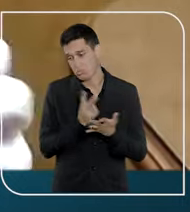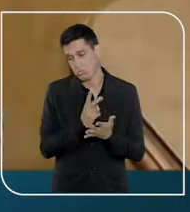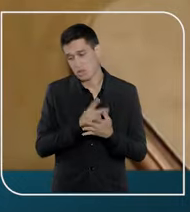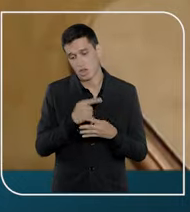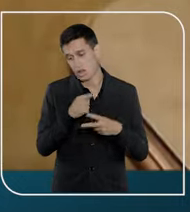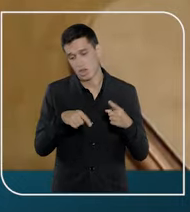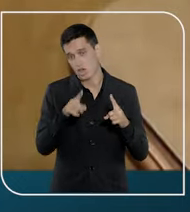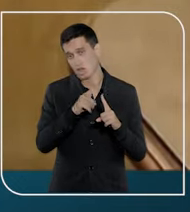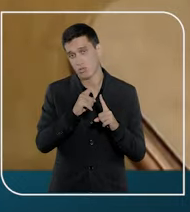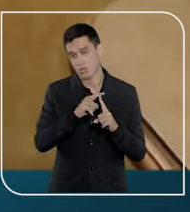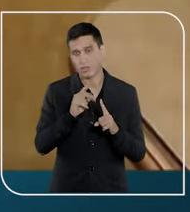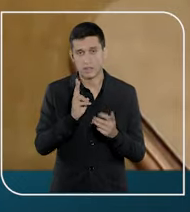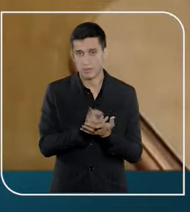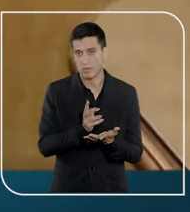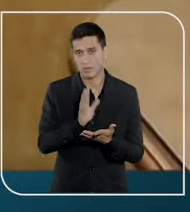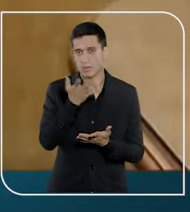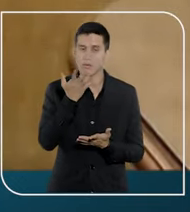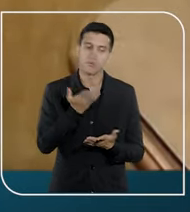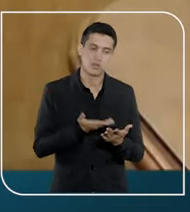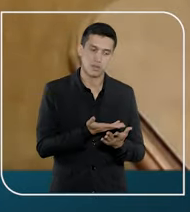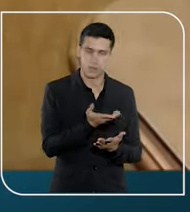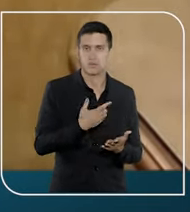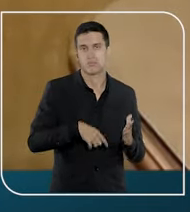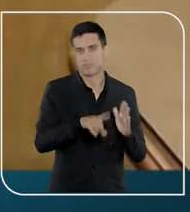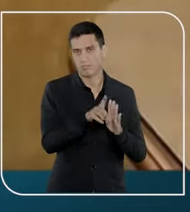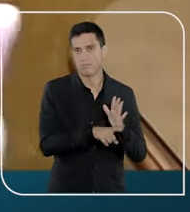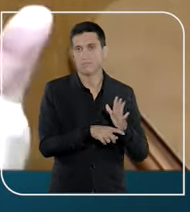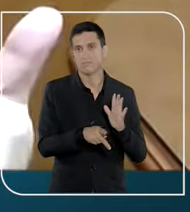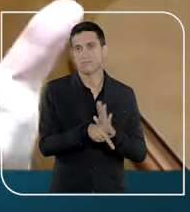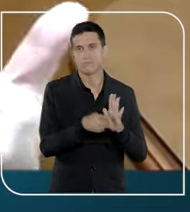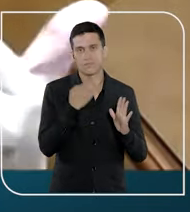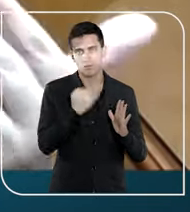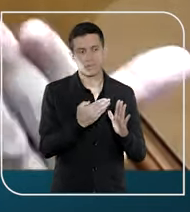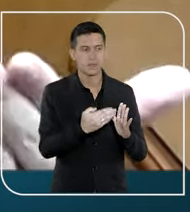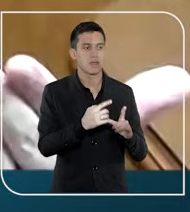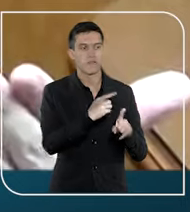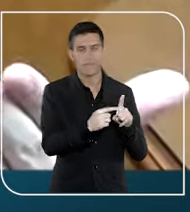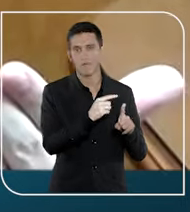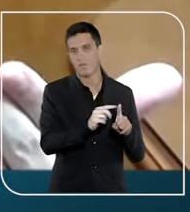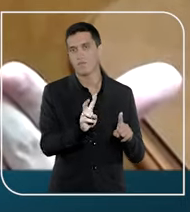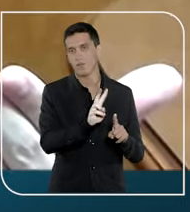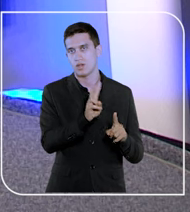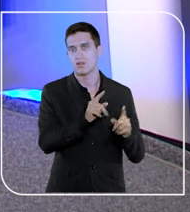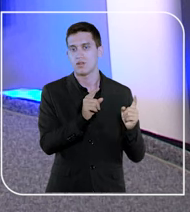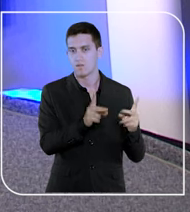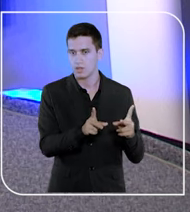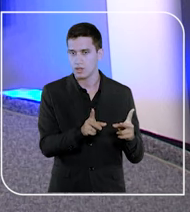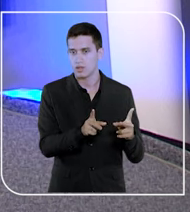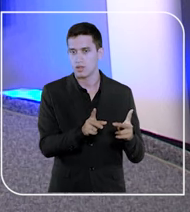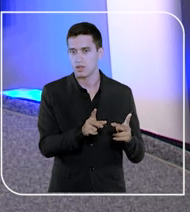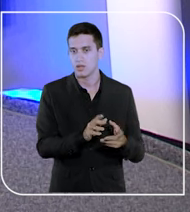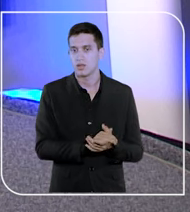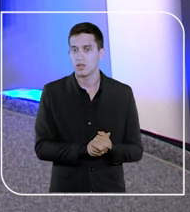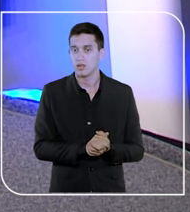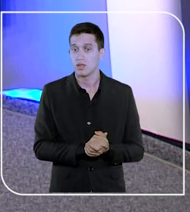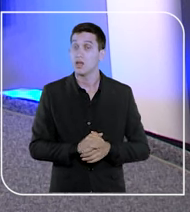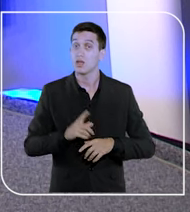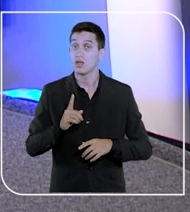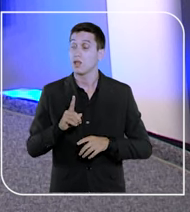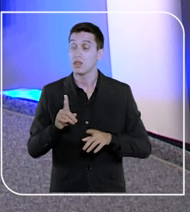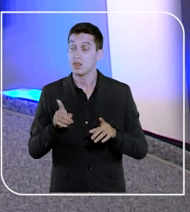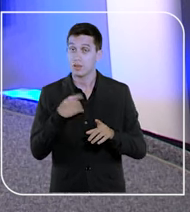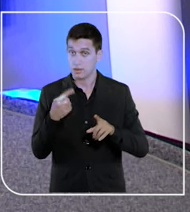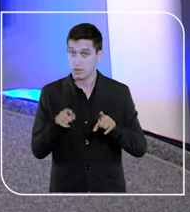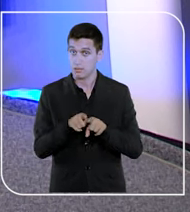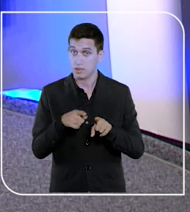direito, vamos dizer assim, de adjudicar. Como é que eu faço? A gente tem também os